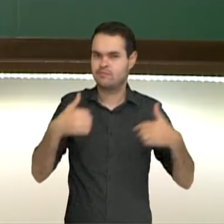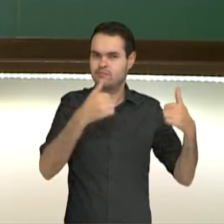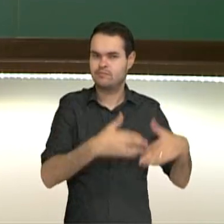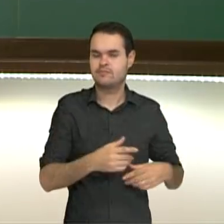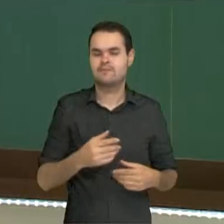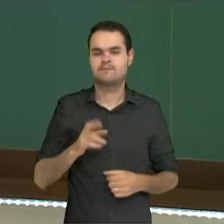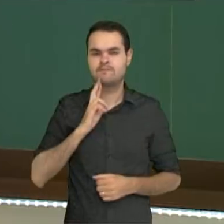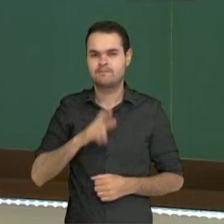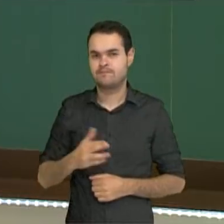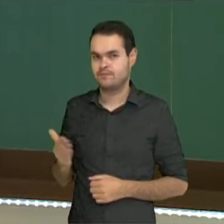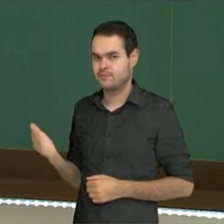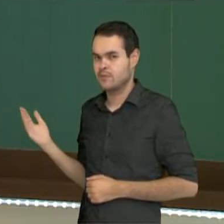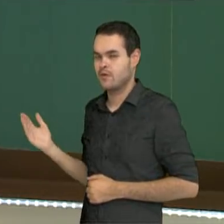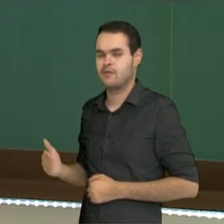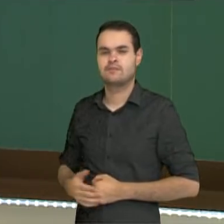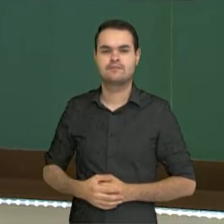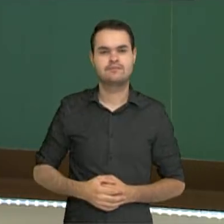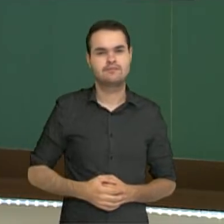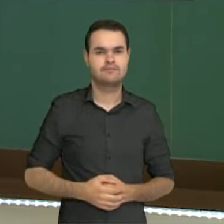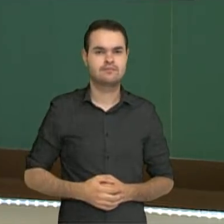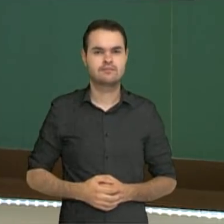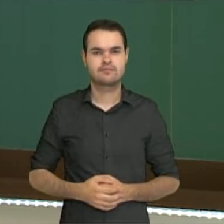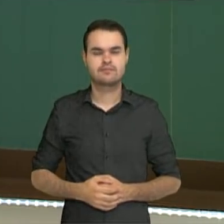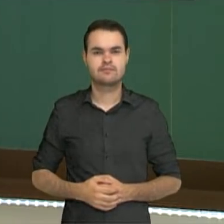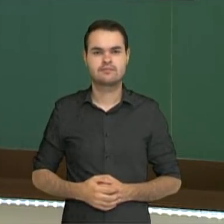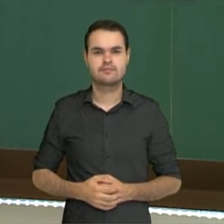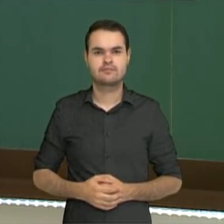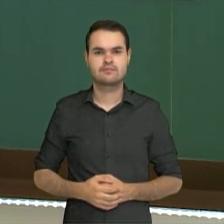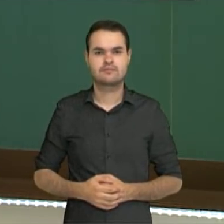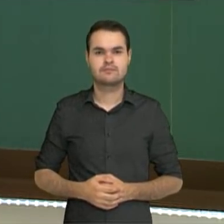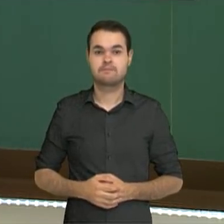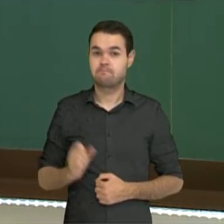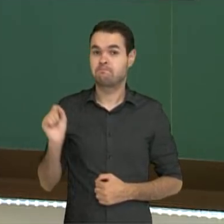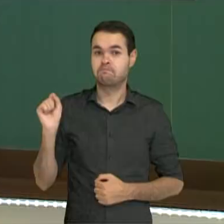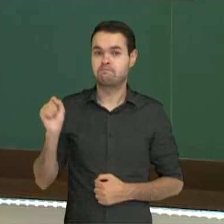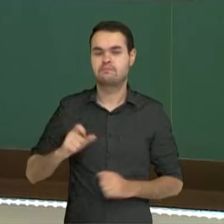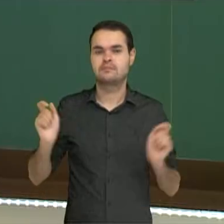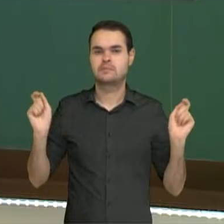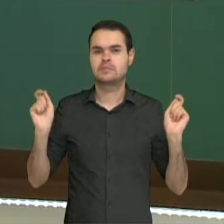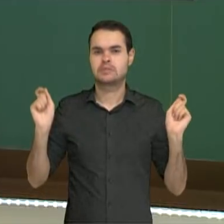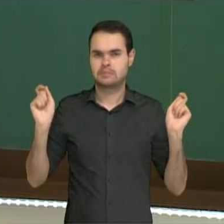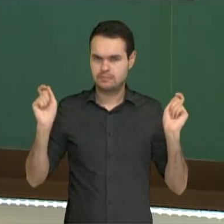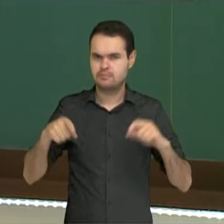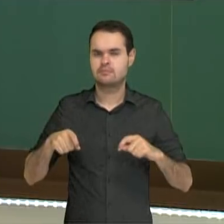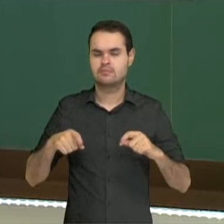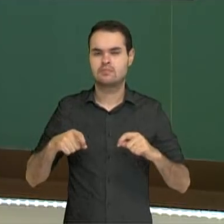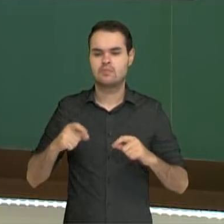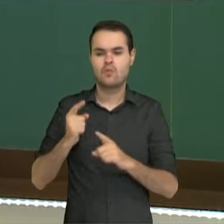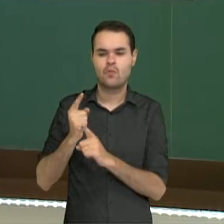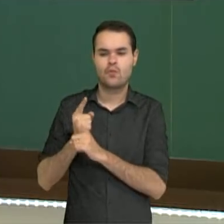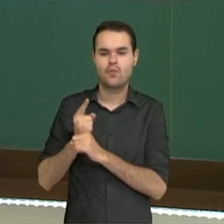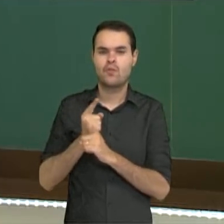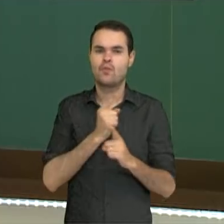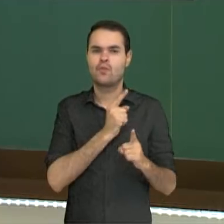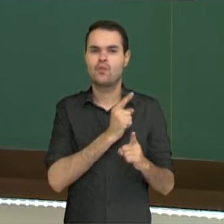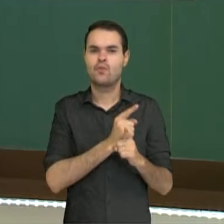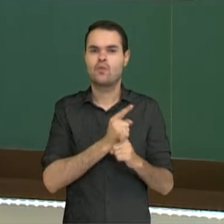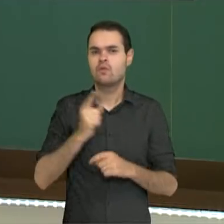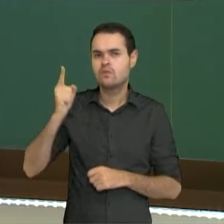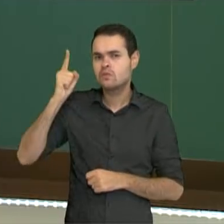nossa resposta? Então vamos lá para a correção. Sim, é possível encontrar no nosso dia a